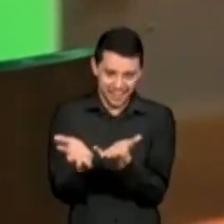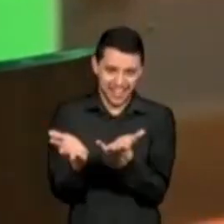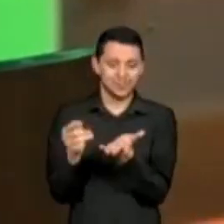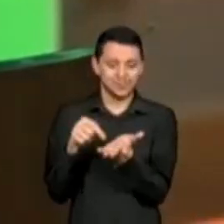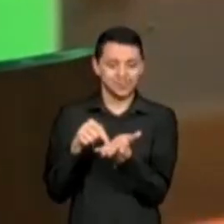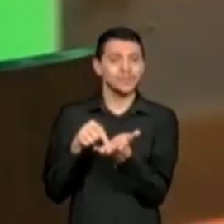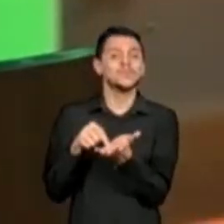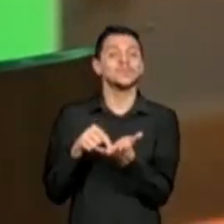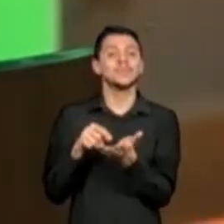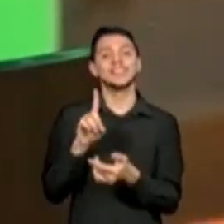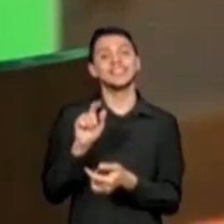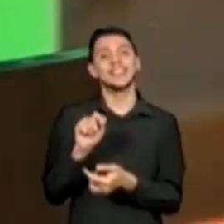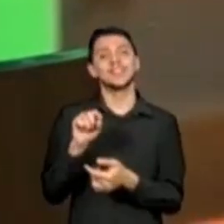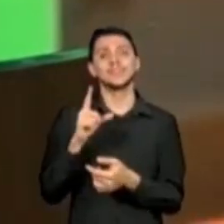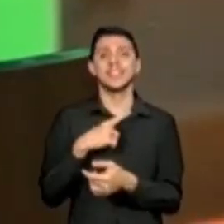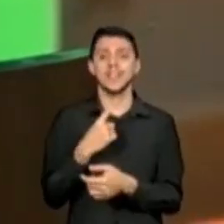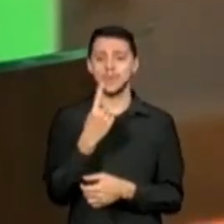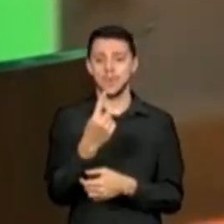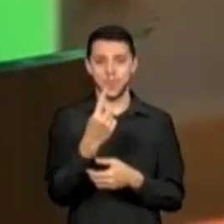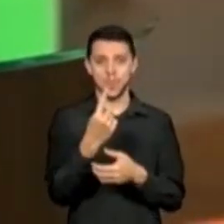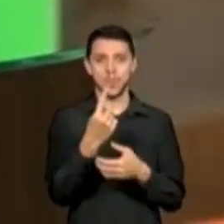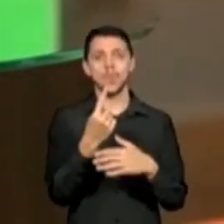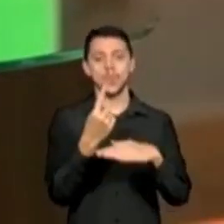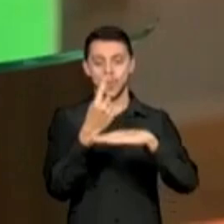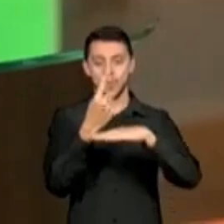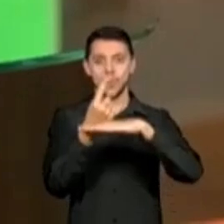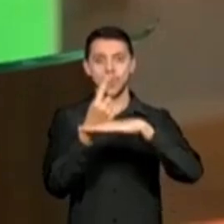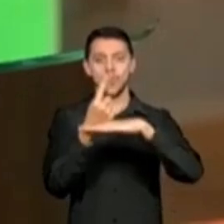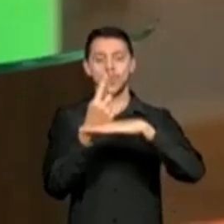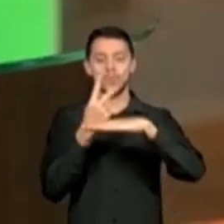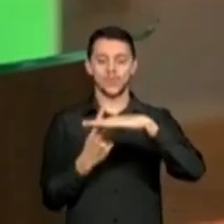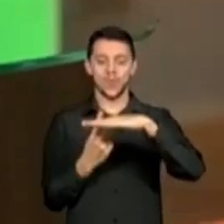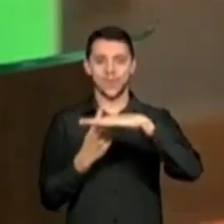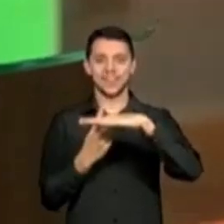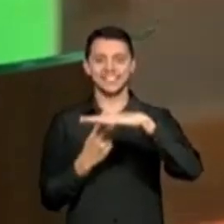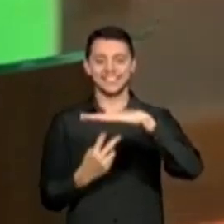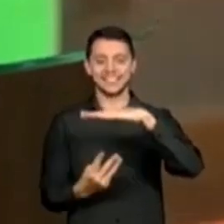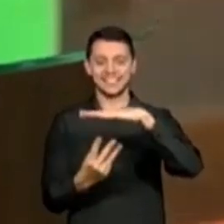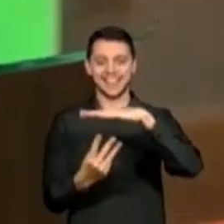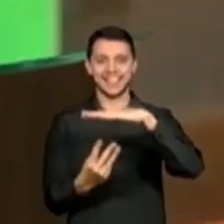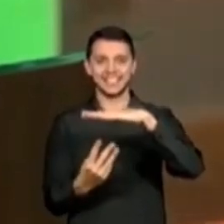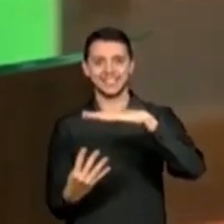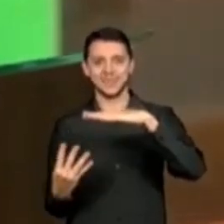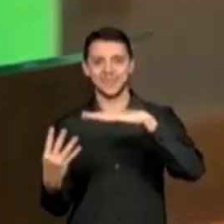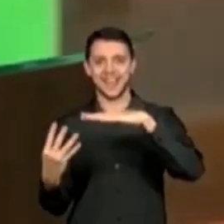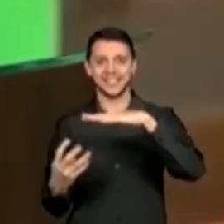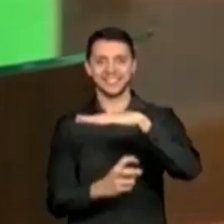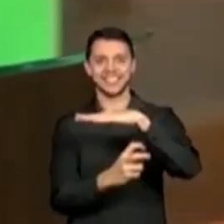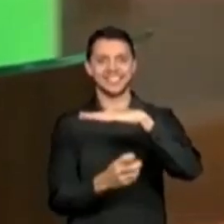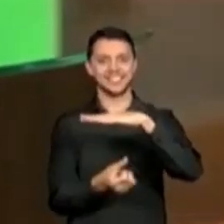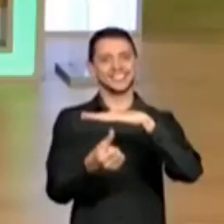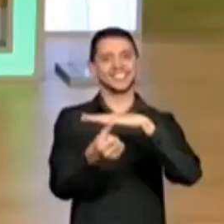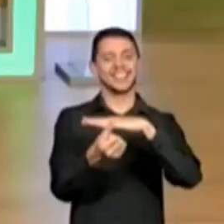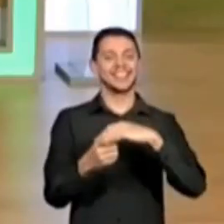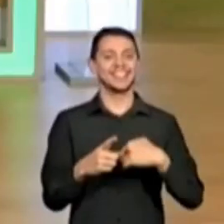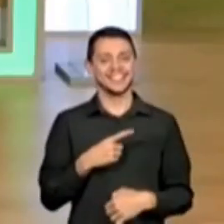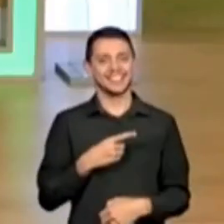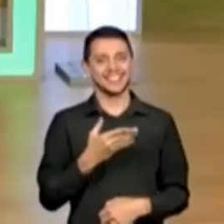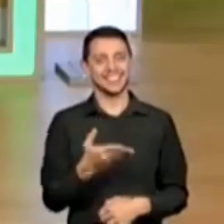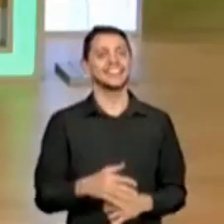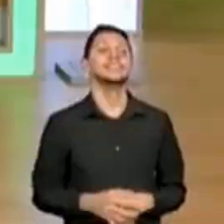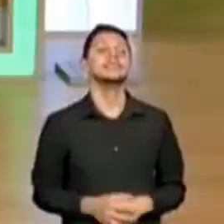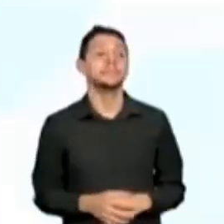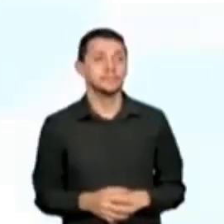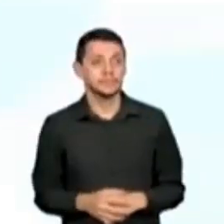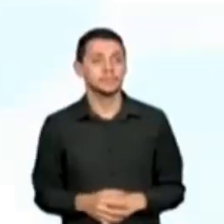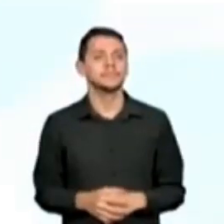ele é numerado de 1 a 6, porque são 6 faces. Muito bom, muito bom. Do bloco retangular,